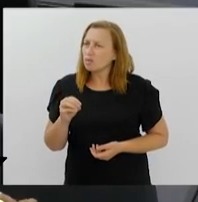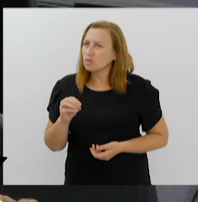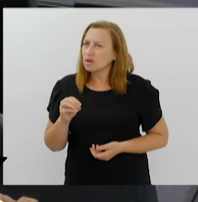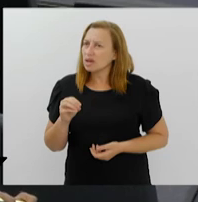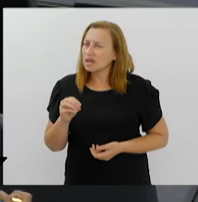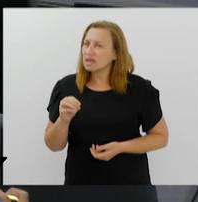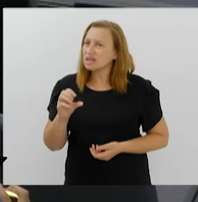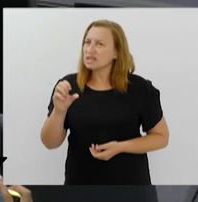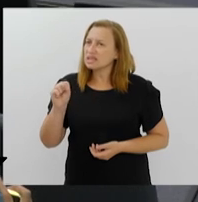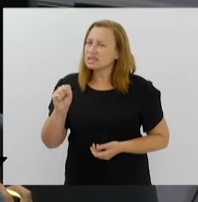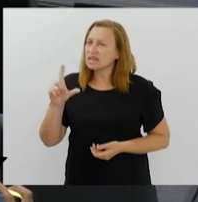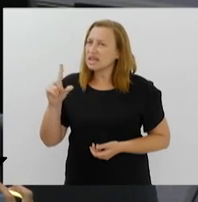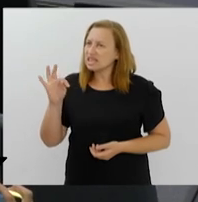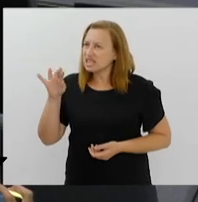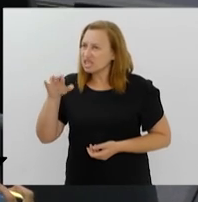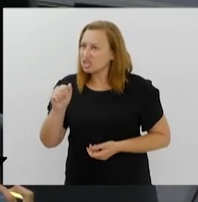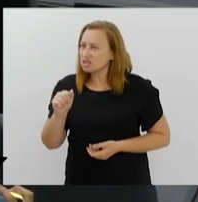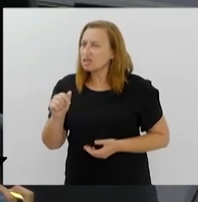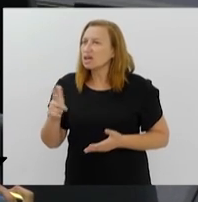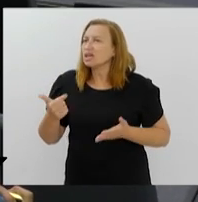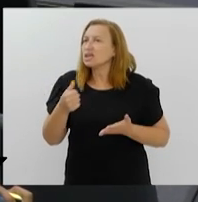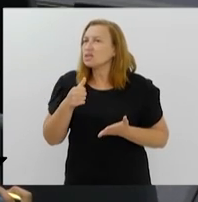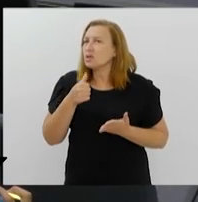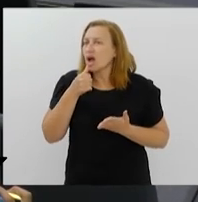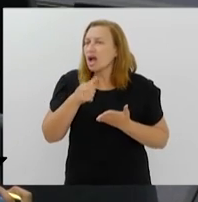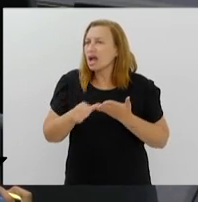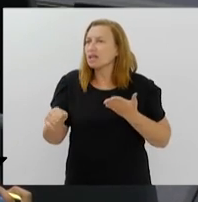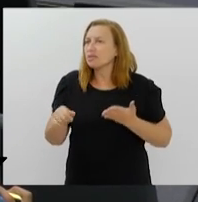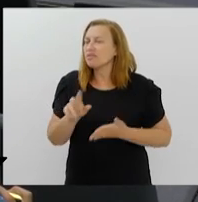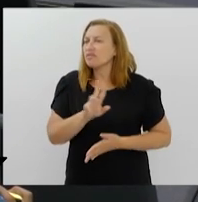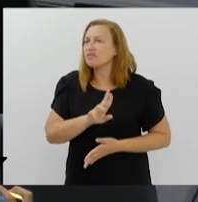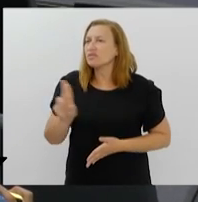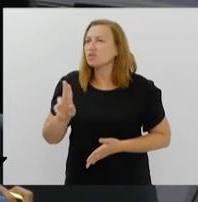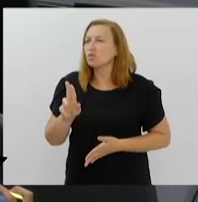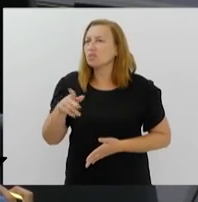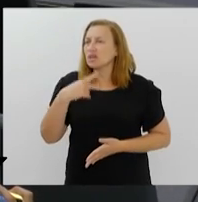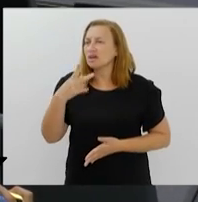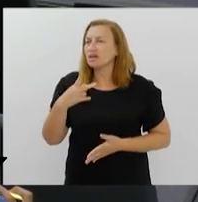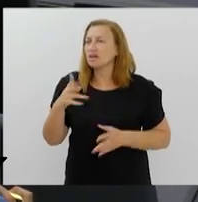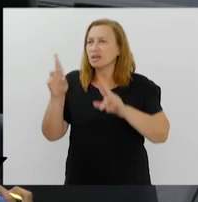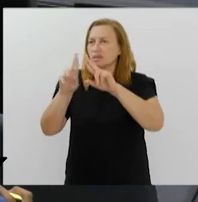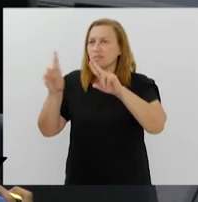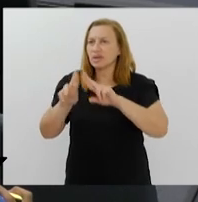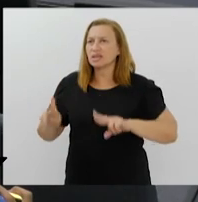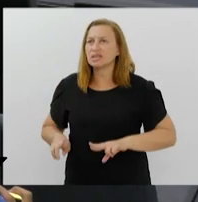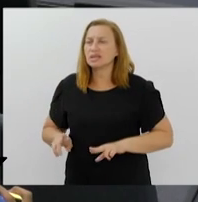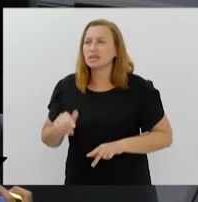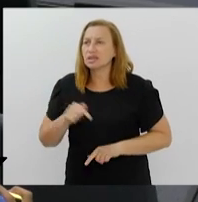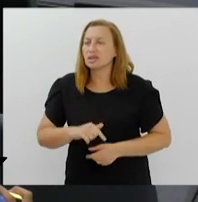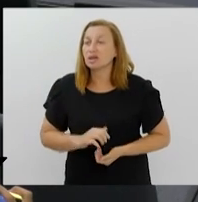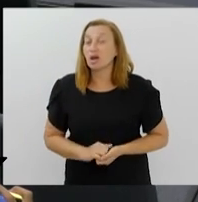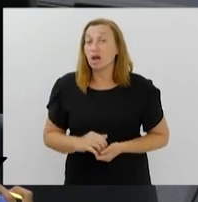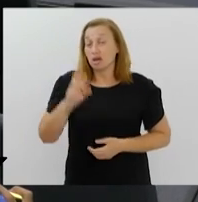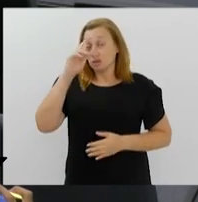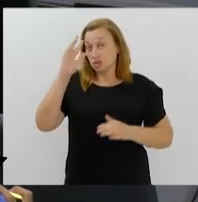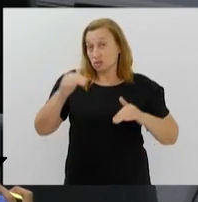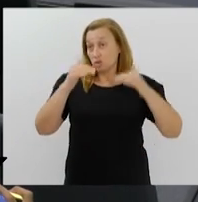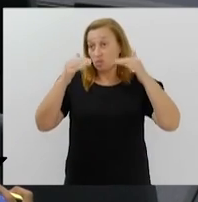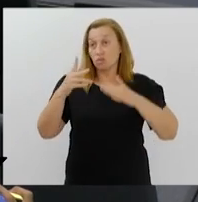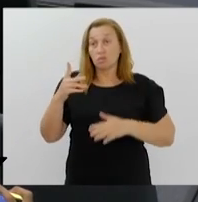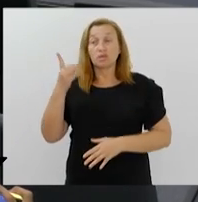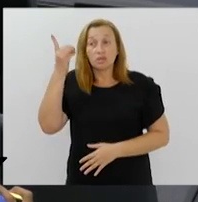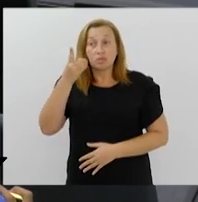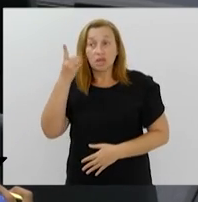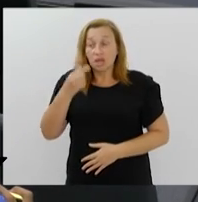Cadê o seu carta de preposição para falar em nome da Ferd aqui da Unimed ferge aqui V excelência eu em mãos